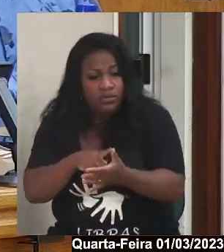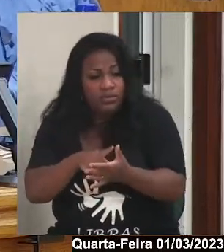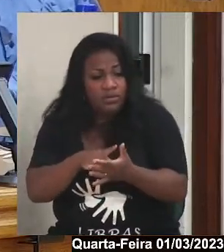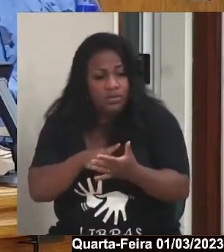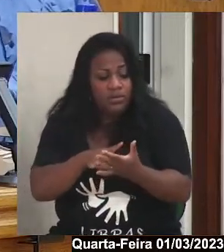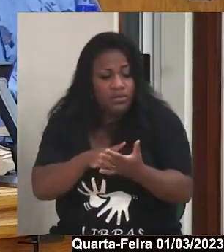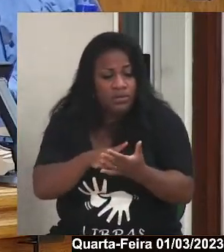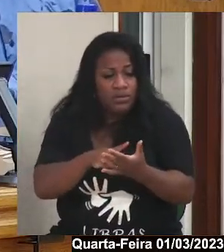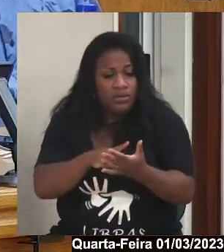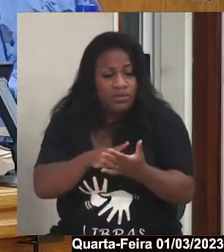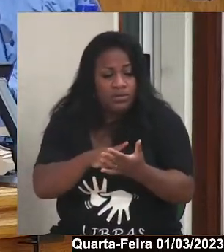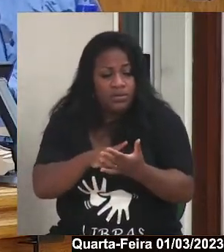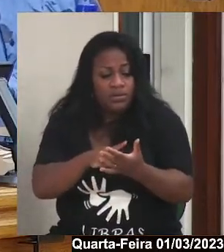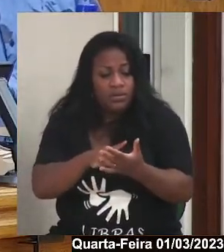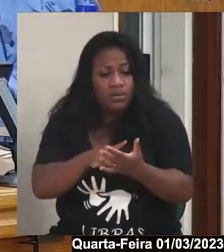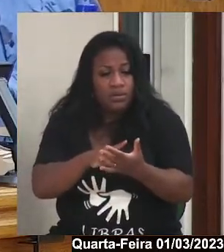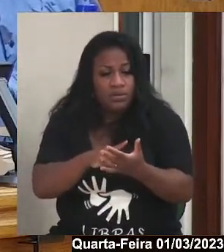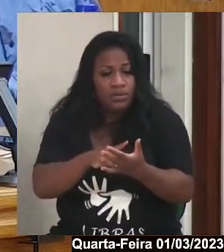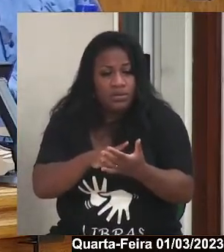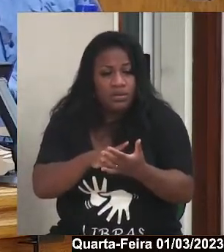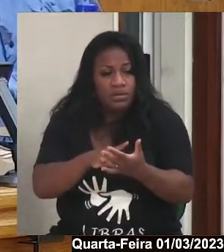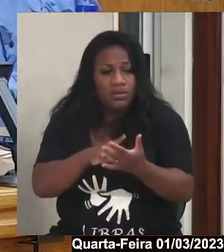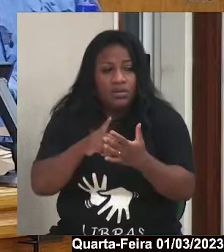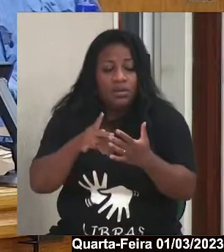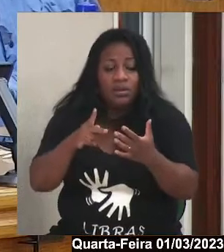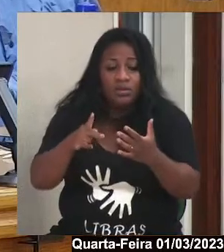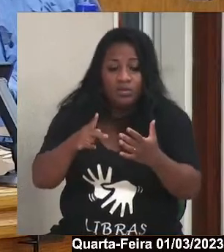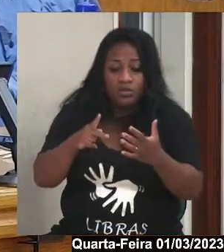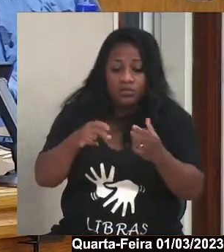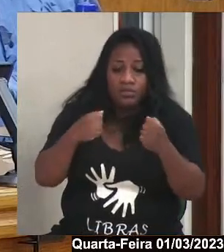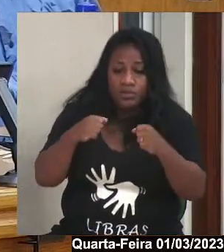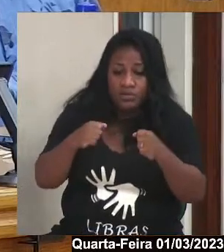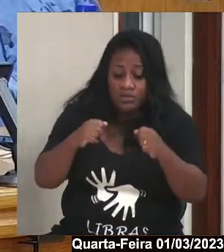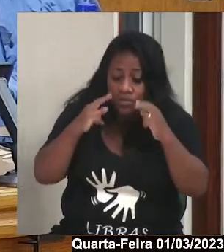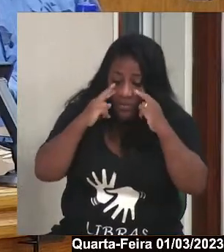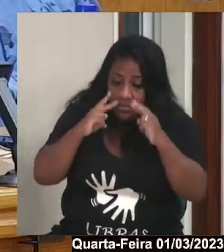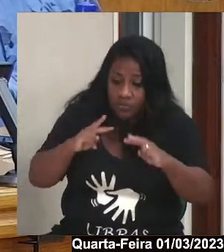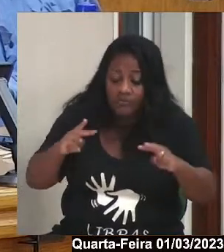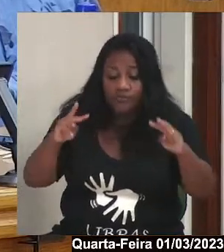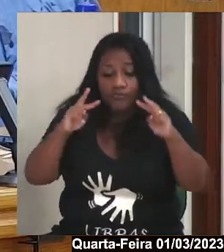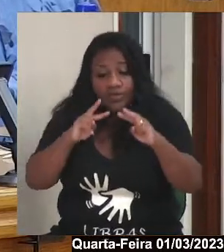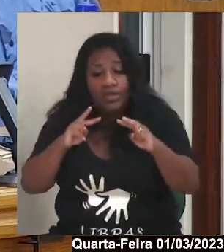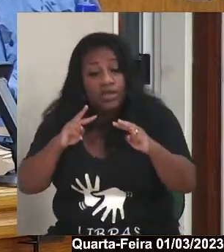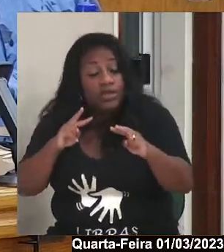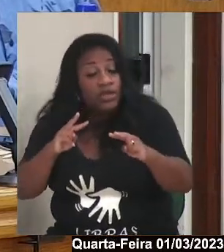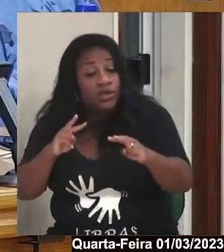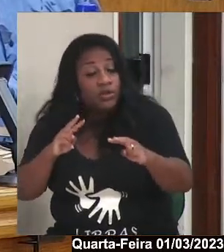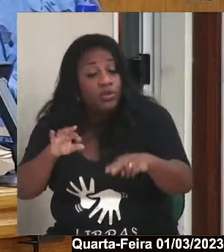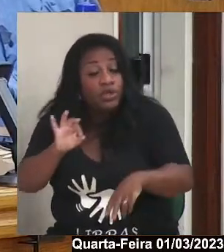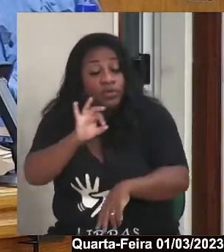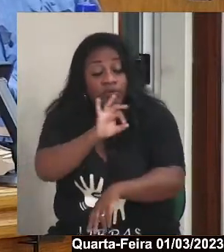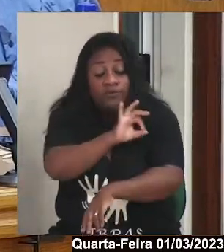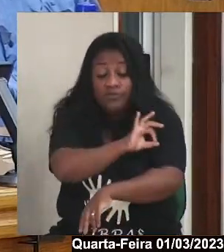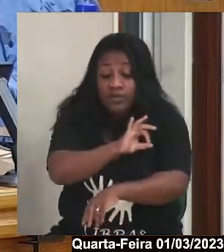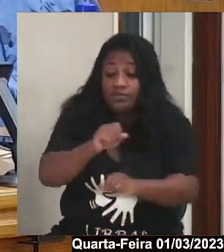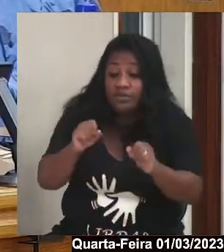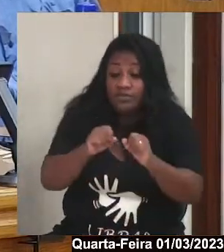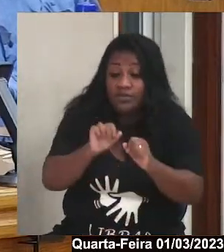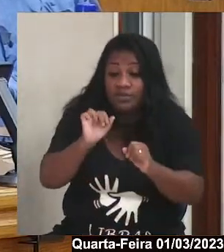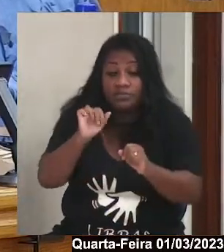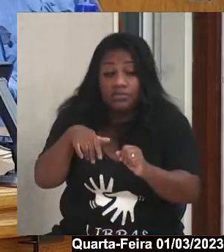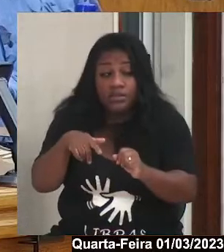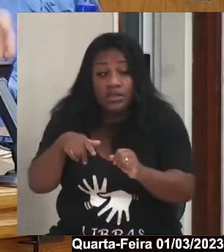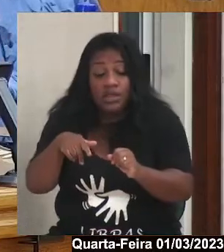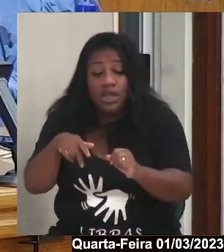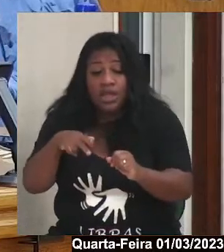atacar. Mas eu quero parabenizar os movimentos que o prefeito Ney Santos tem feito com relação à saúde,